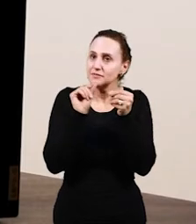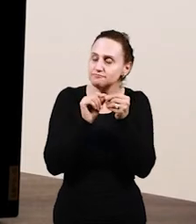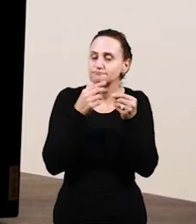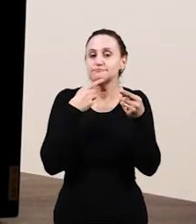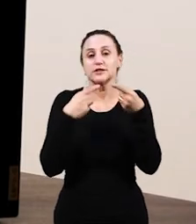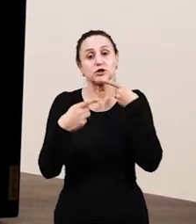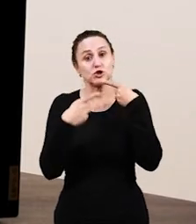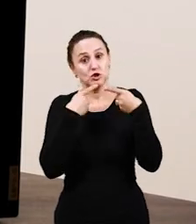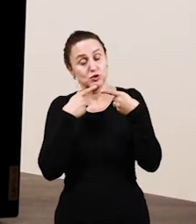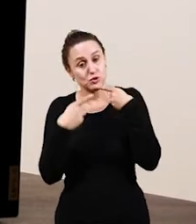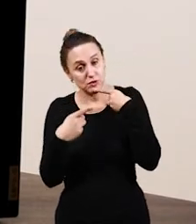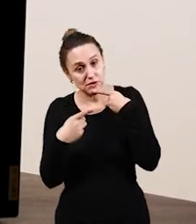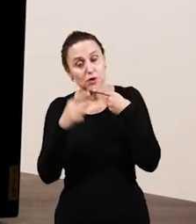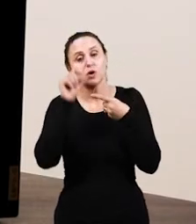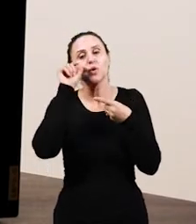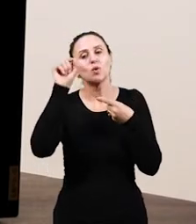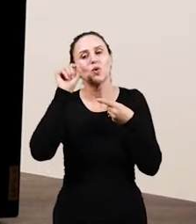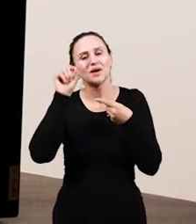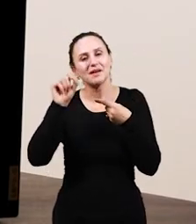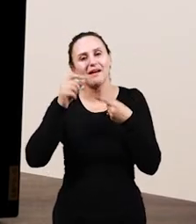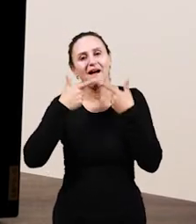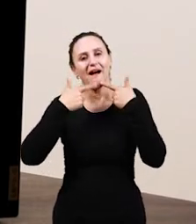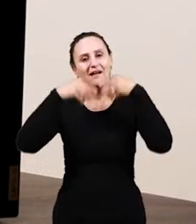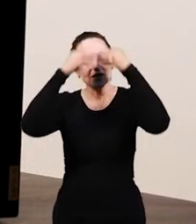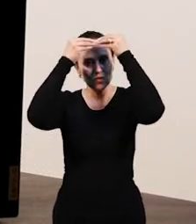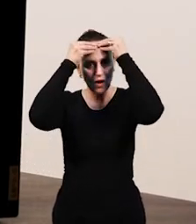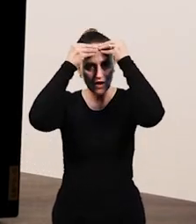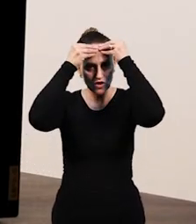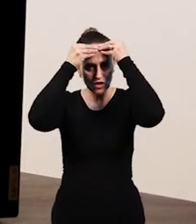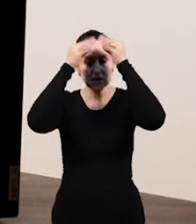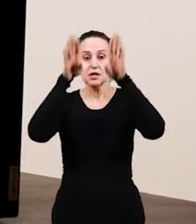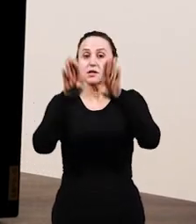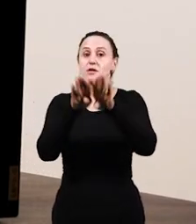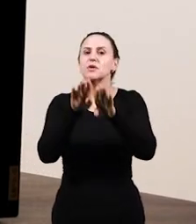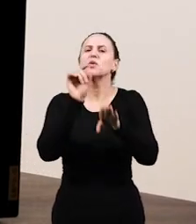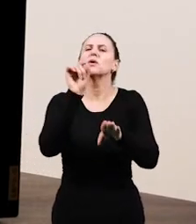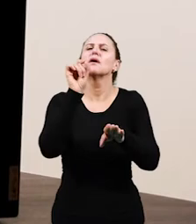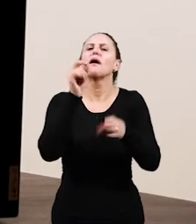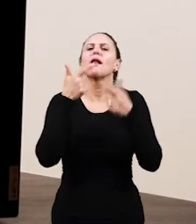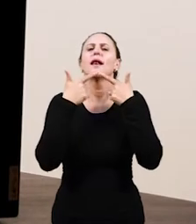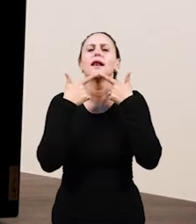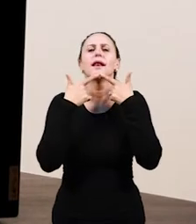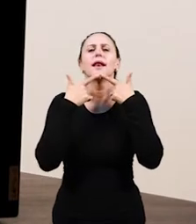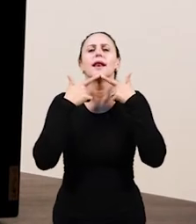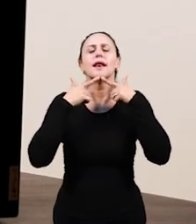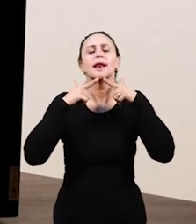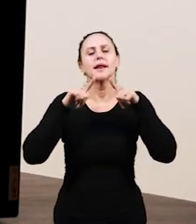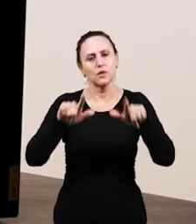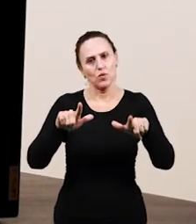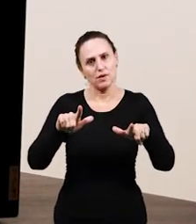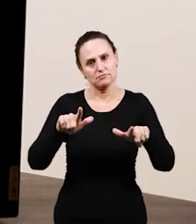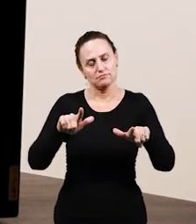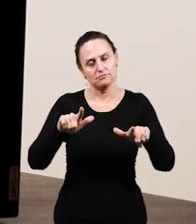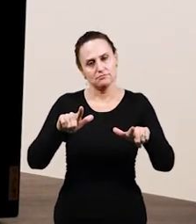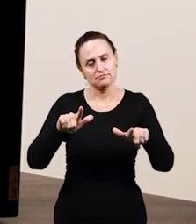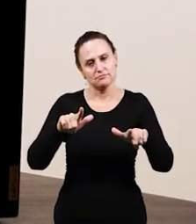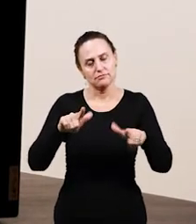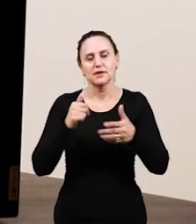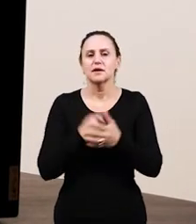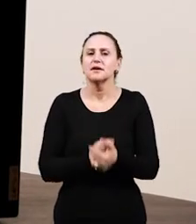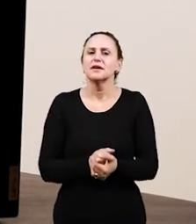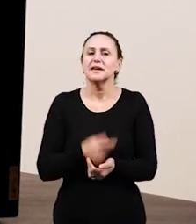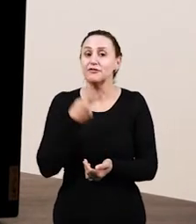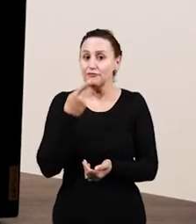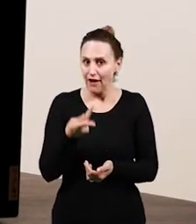discussão entre o que é linguagem e o que é língua e fala né então ele toma a linguagem como eu coloquei